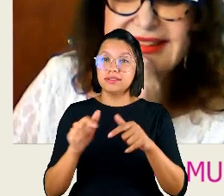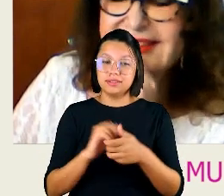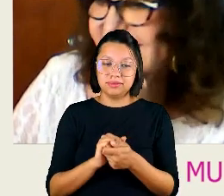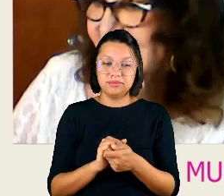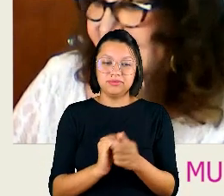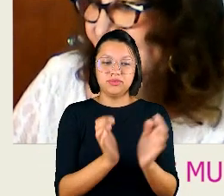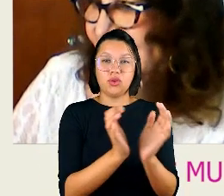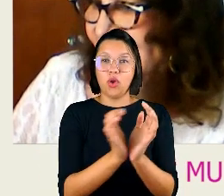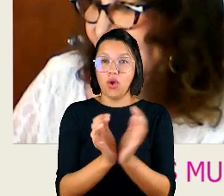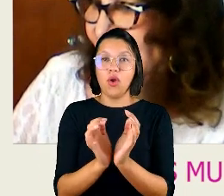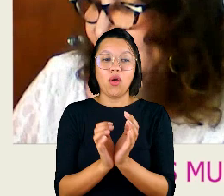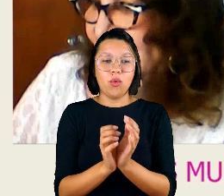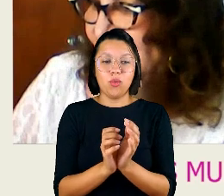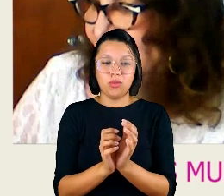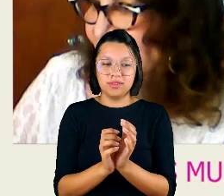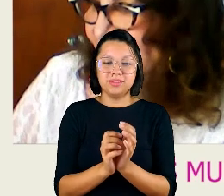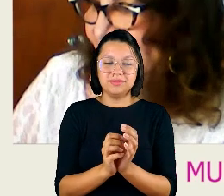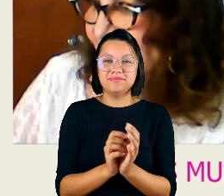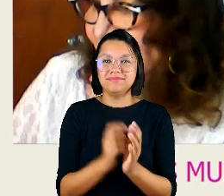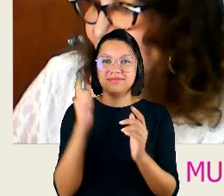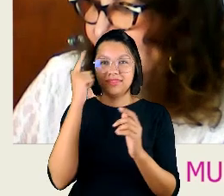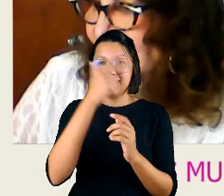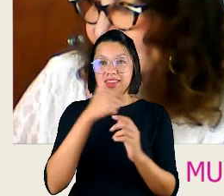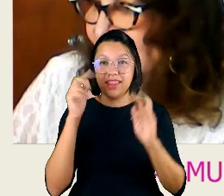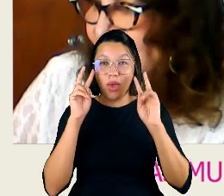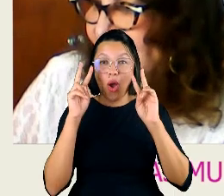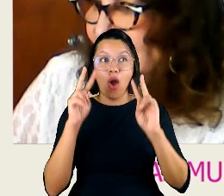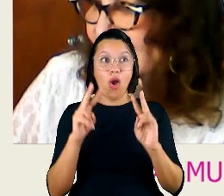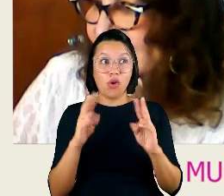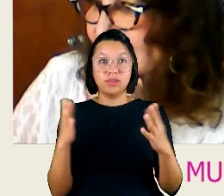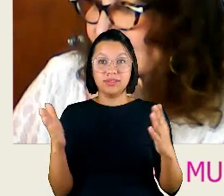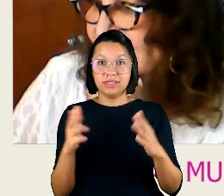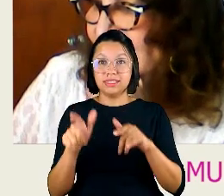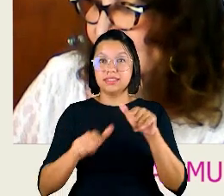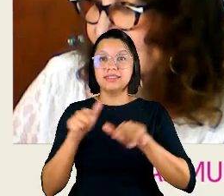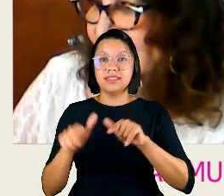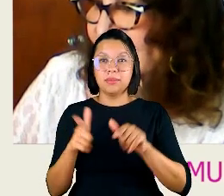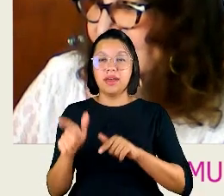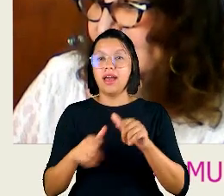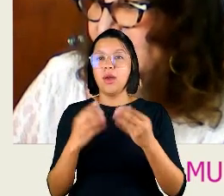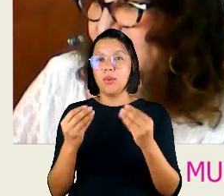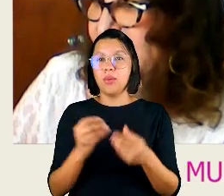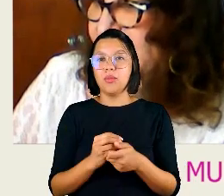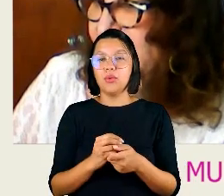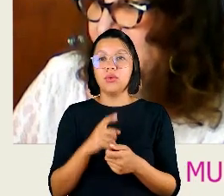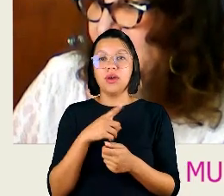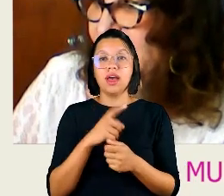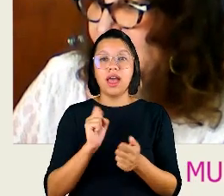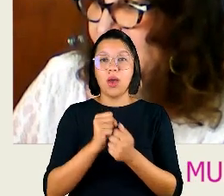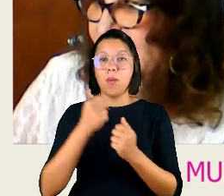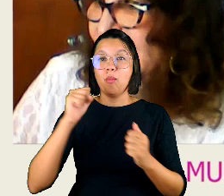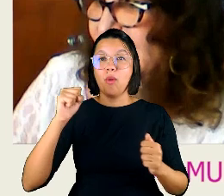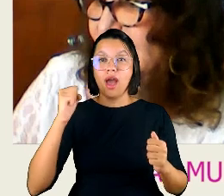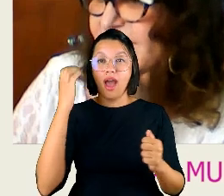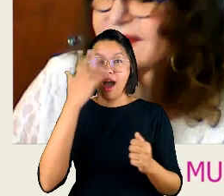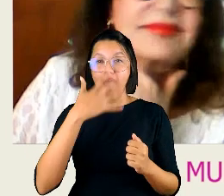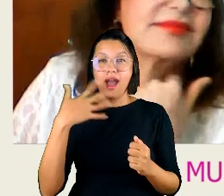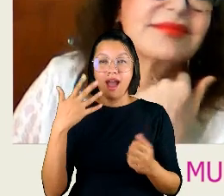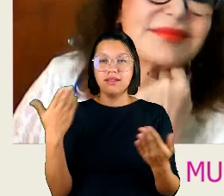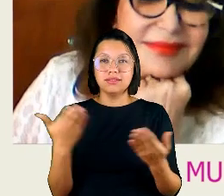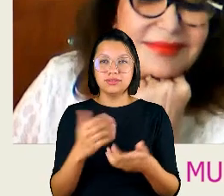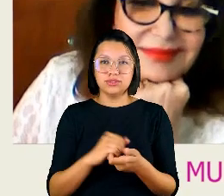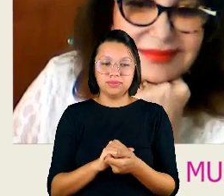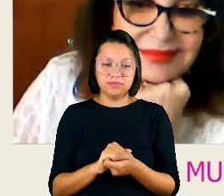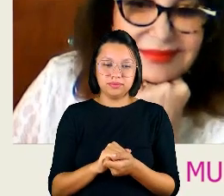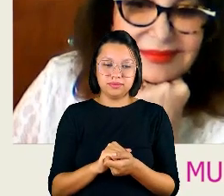desse coletivo que trabalhou tanto, mas a Clara é uma das grandes caras disso. E teremos